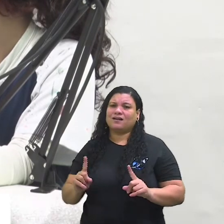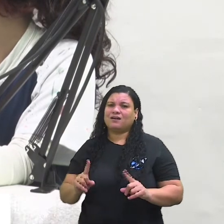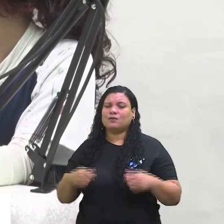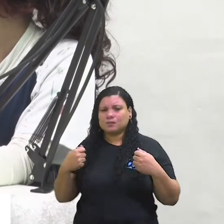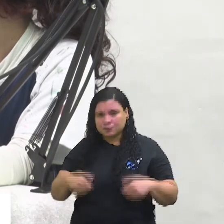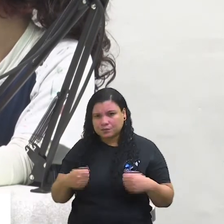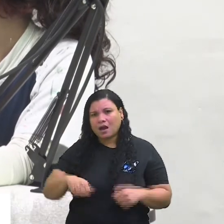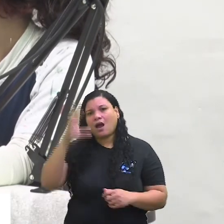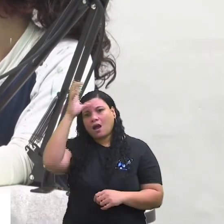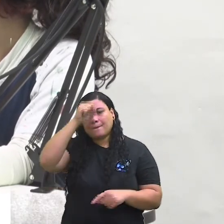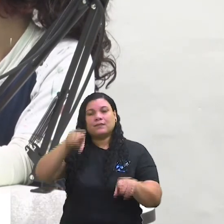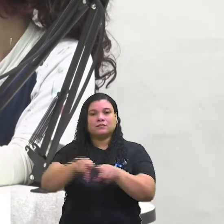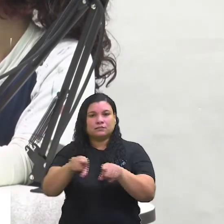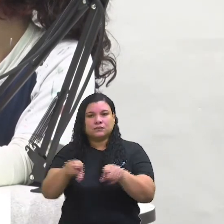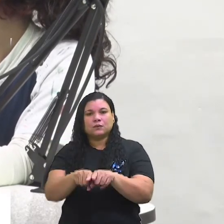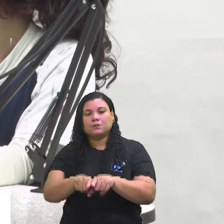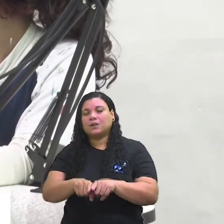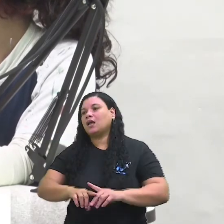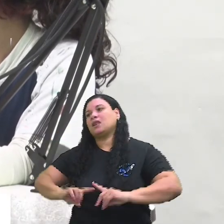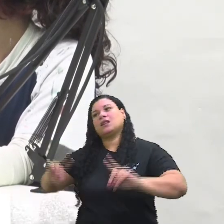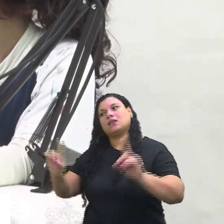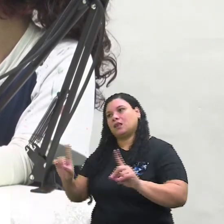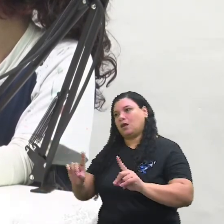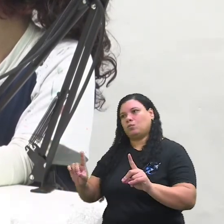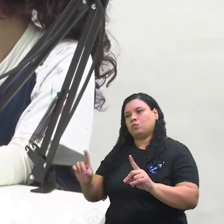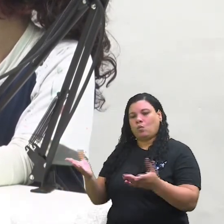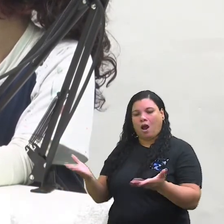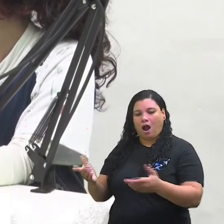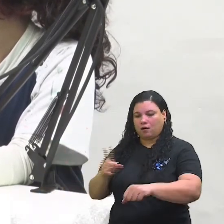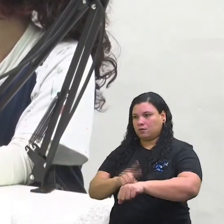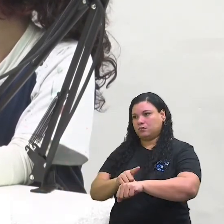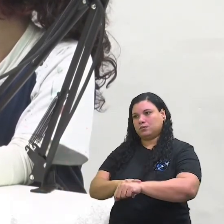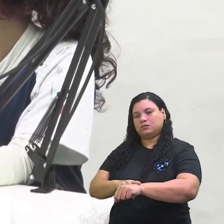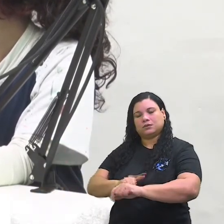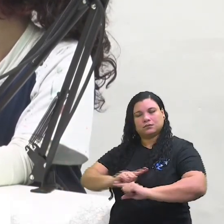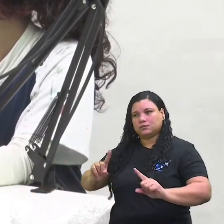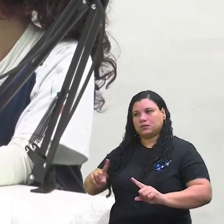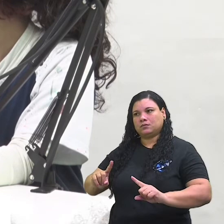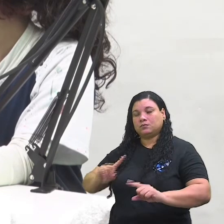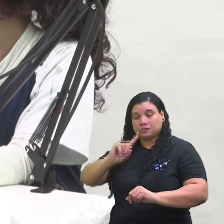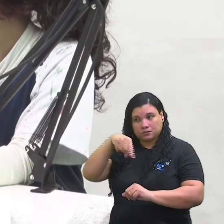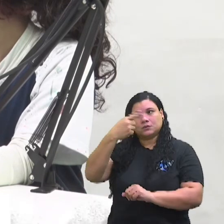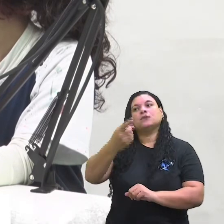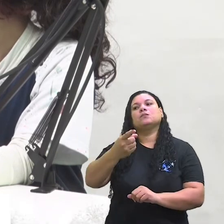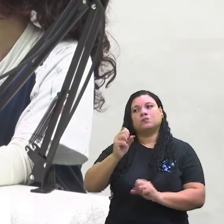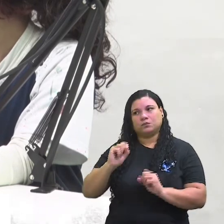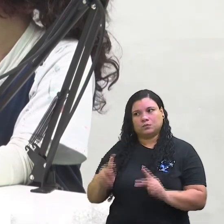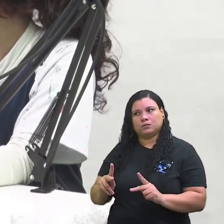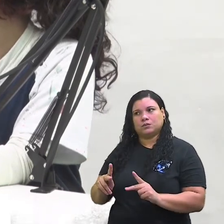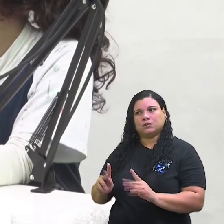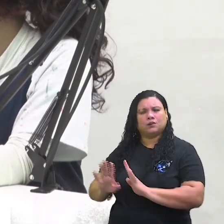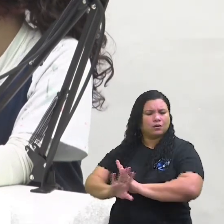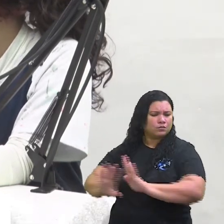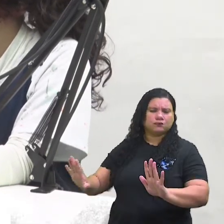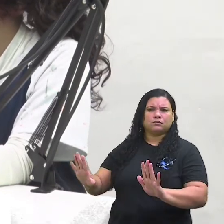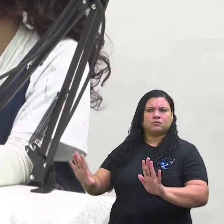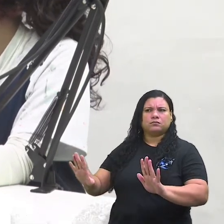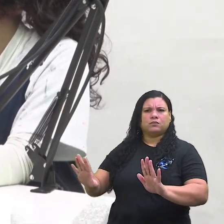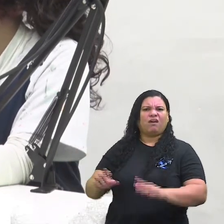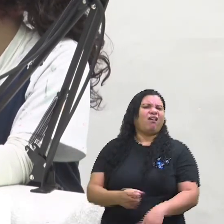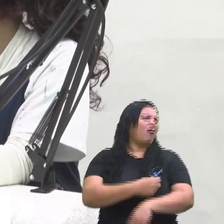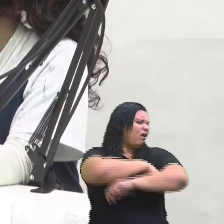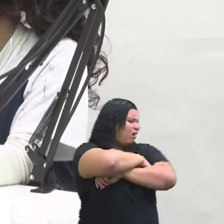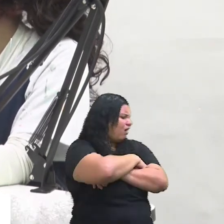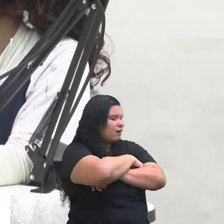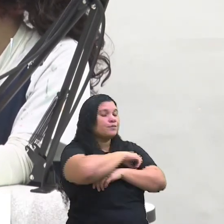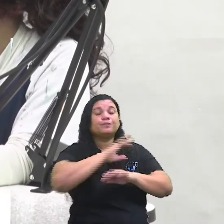sou um pouquinho mais curiosa, né, e me formei para professora, que eu entendo isso tanto que já ia ter bem umas